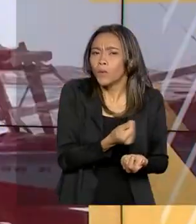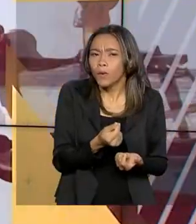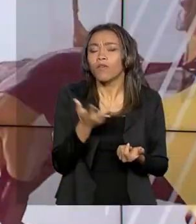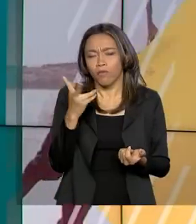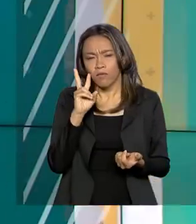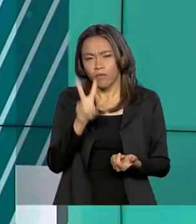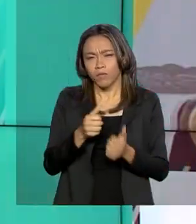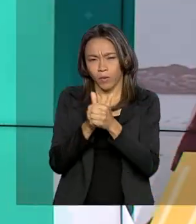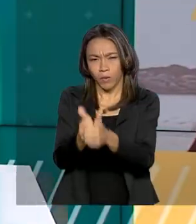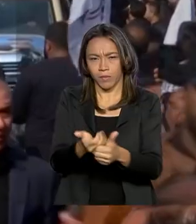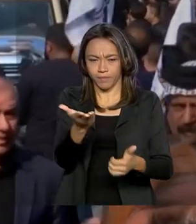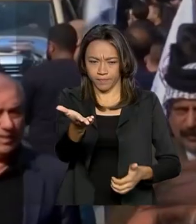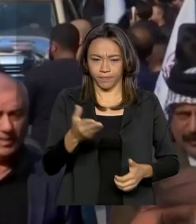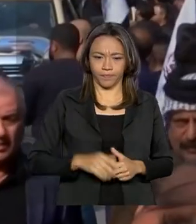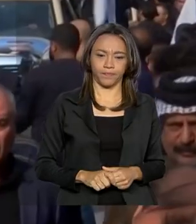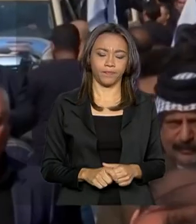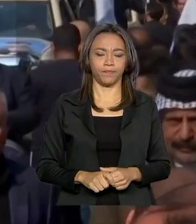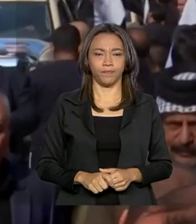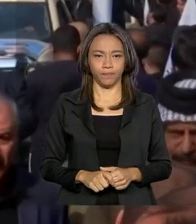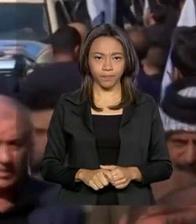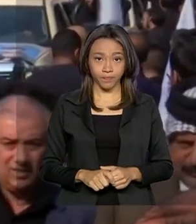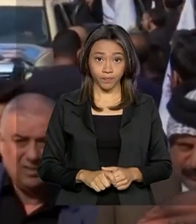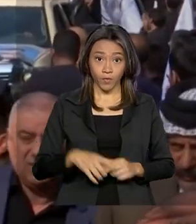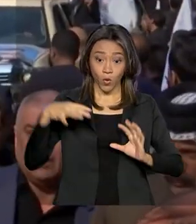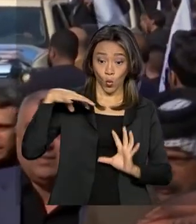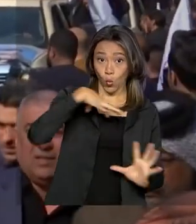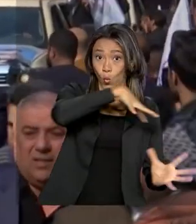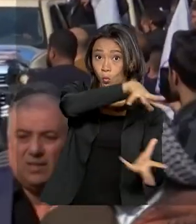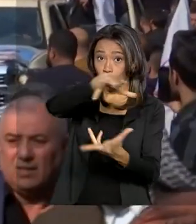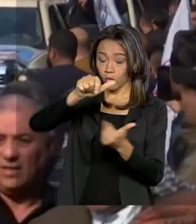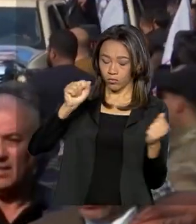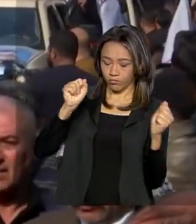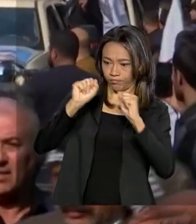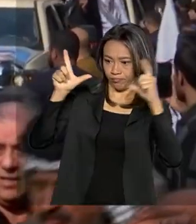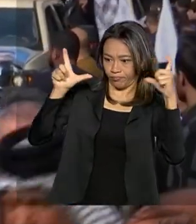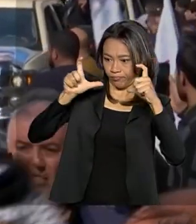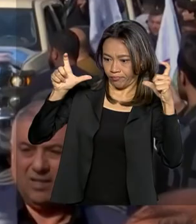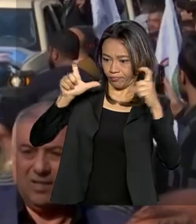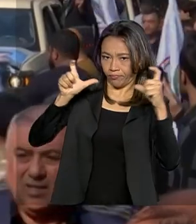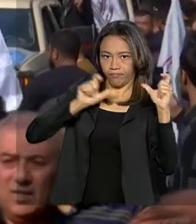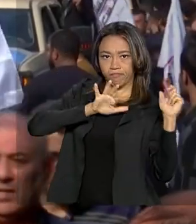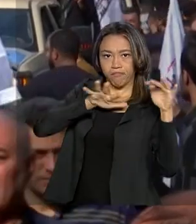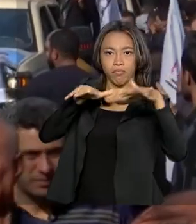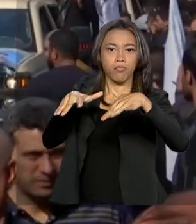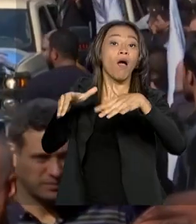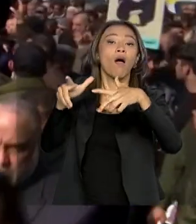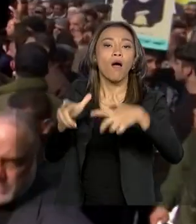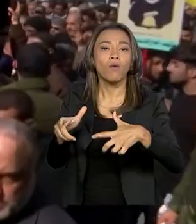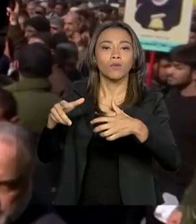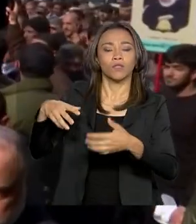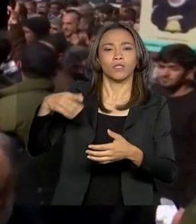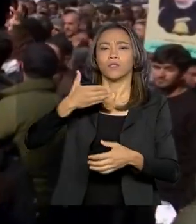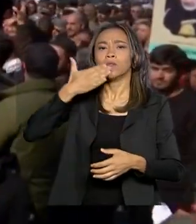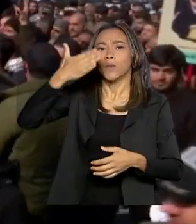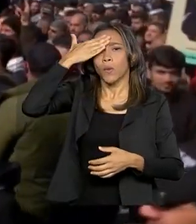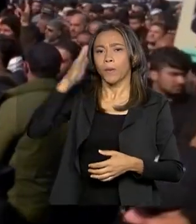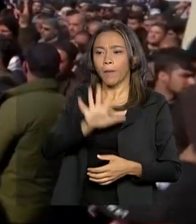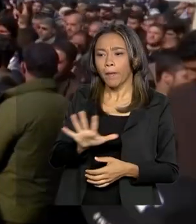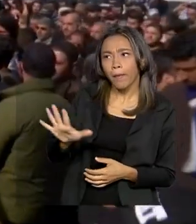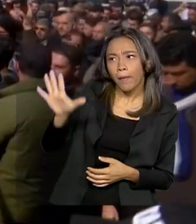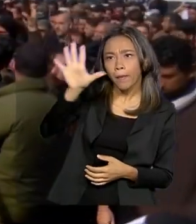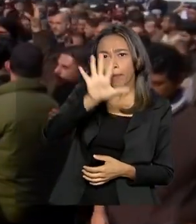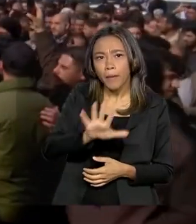fábio num dia em que o mundo está atento a tensão no oriente médio pode gerar impactos no